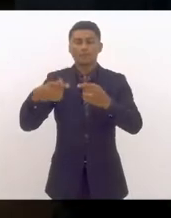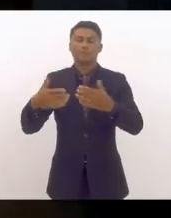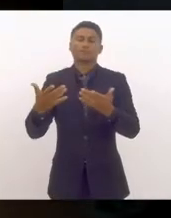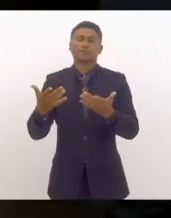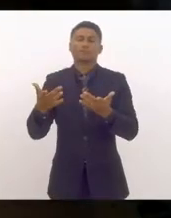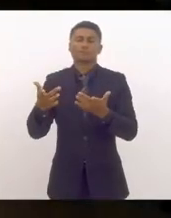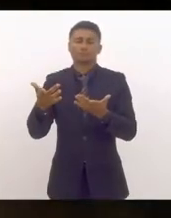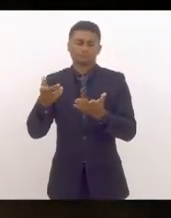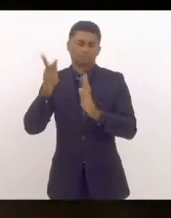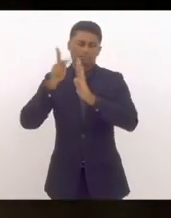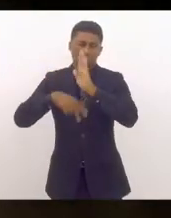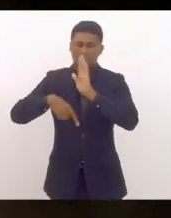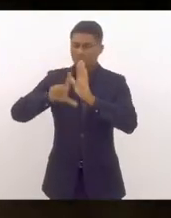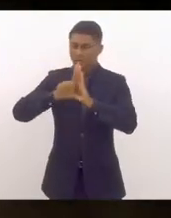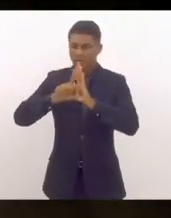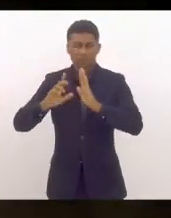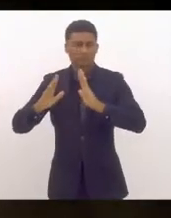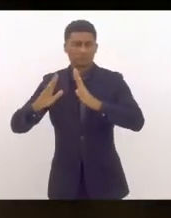habitacionais.